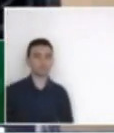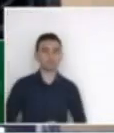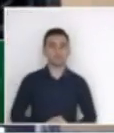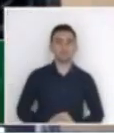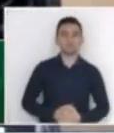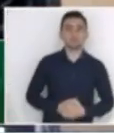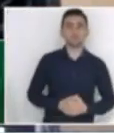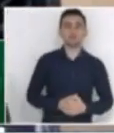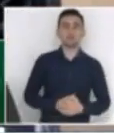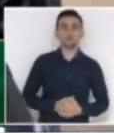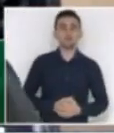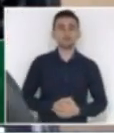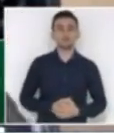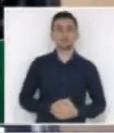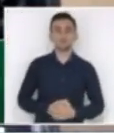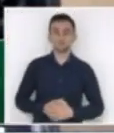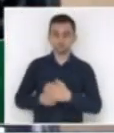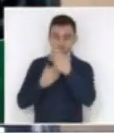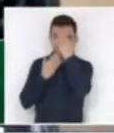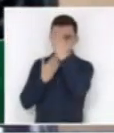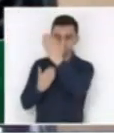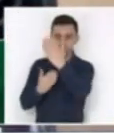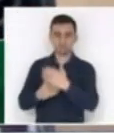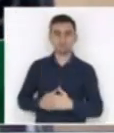Obrigado, deputado Ismael.